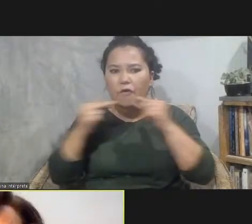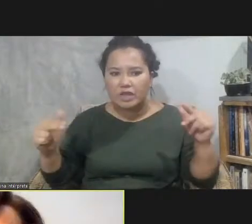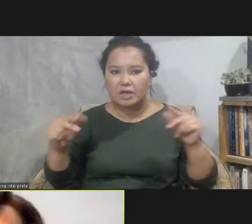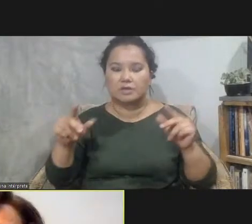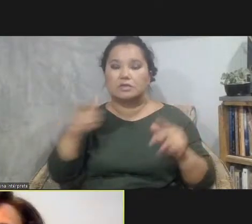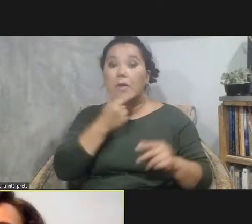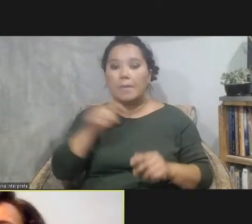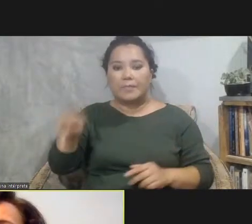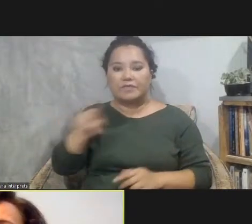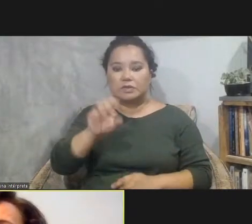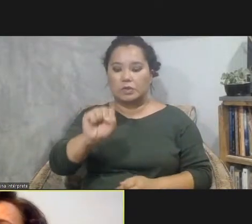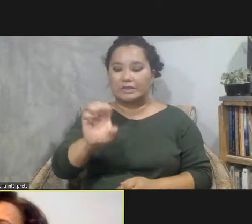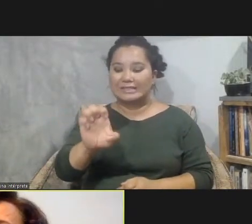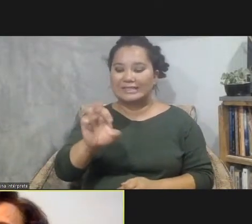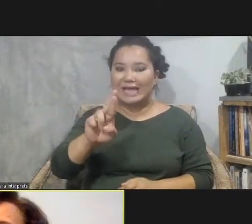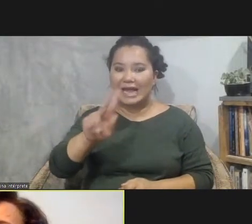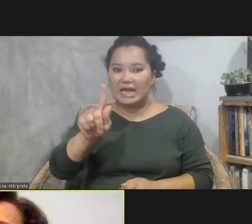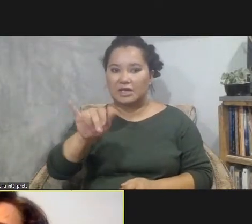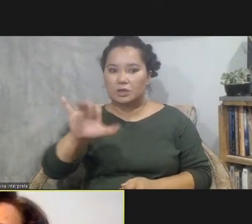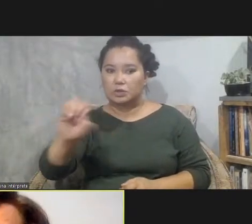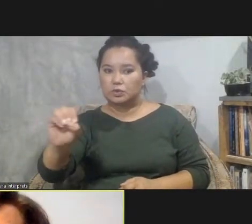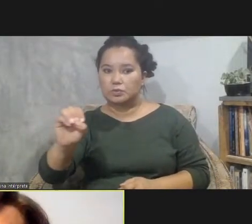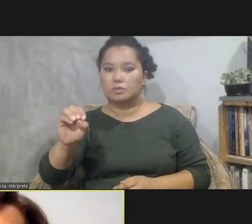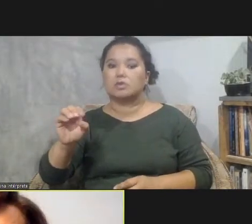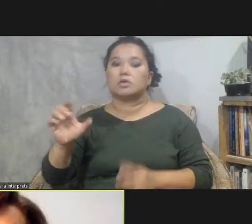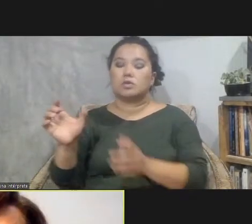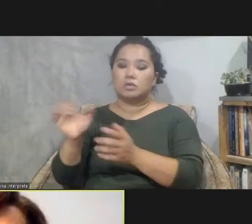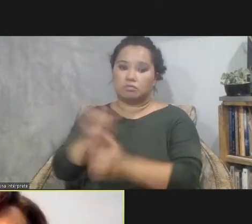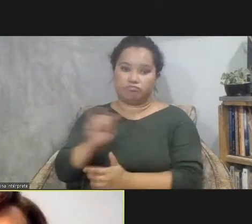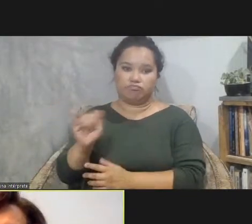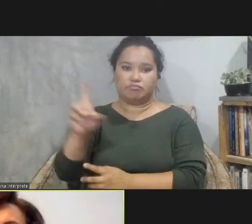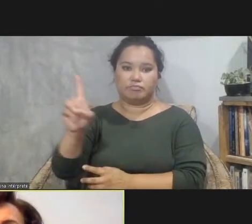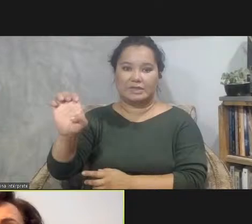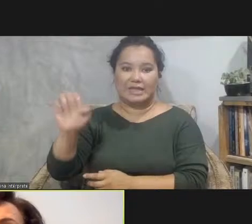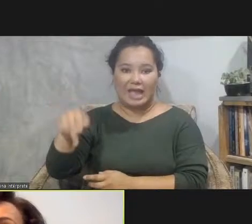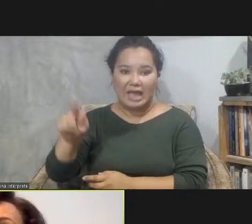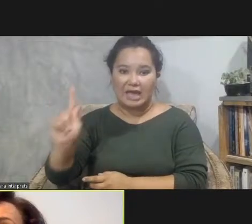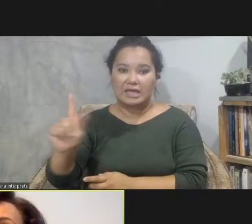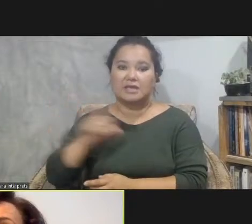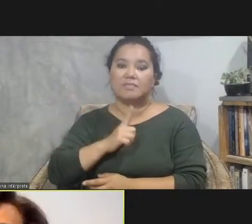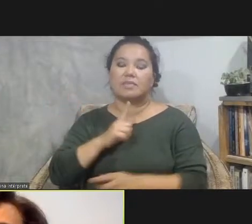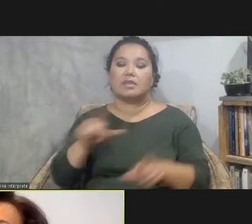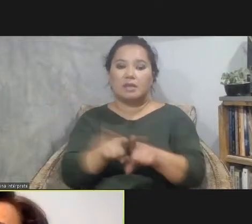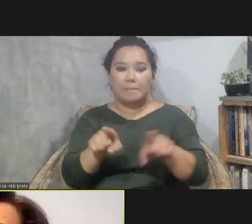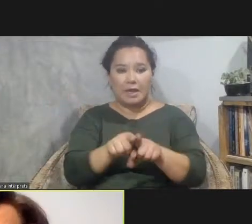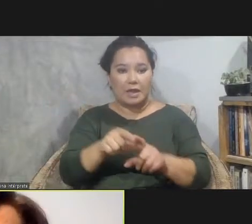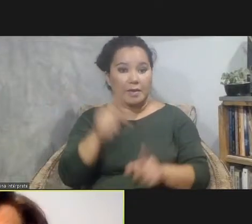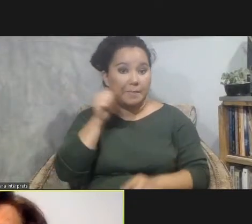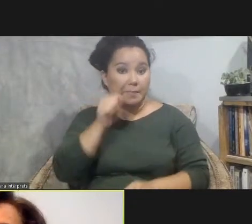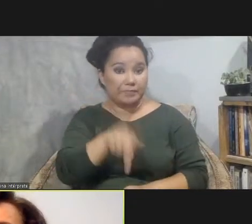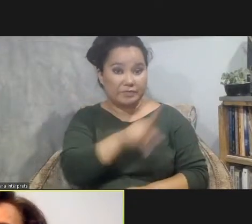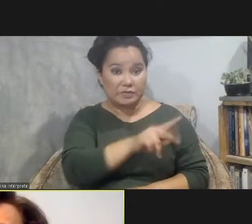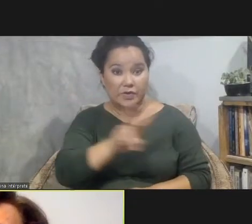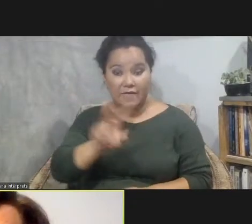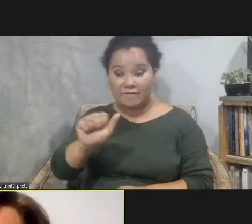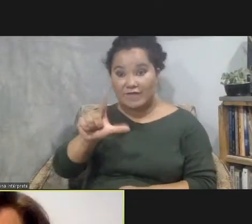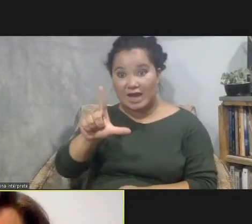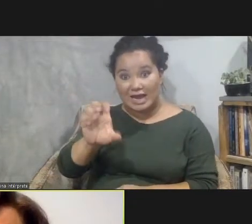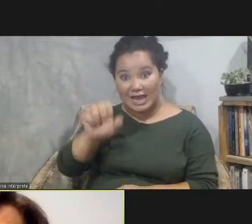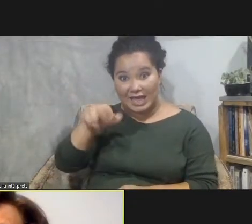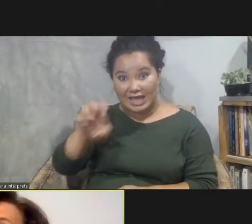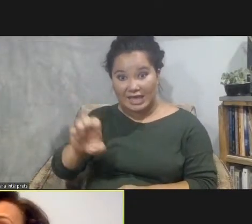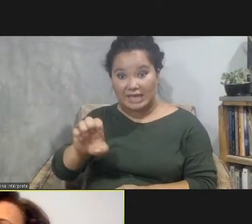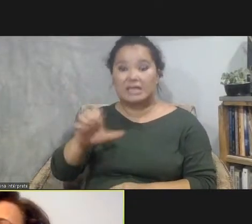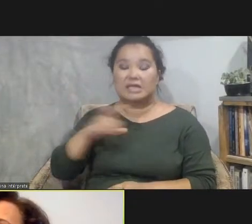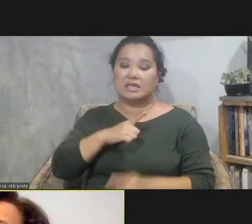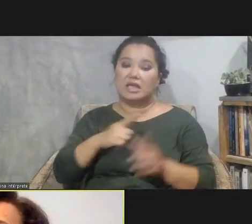Sérgio, do DEG, com a mostra de cursos e projetos das licenciaturas. À professora Dalene, do DPG, com a mostra